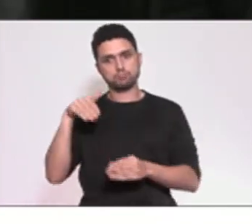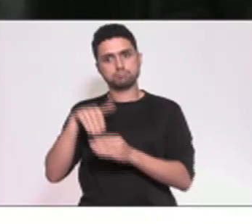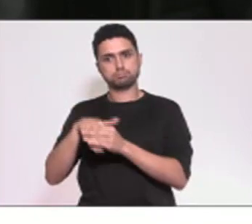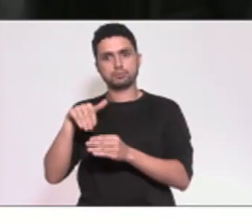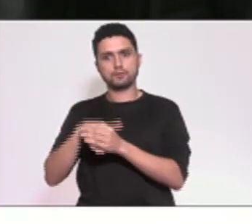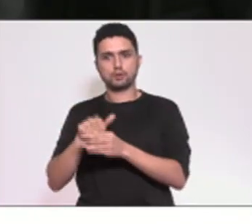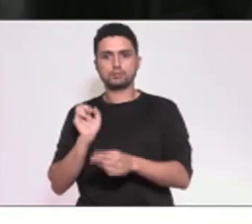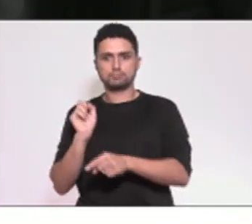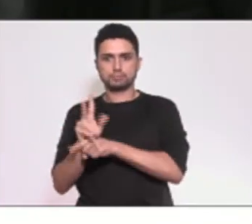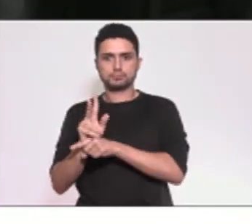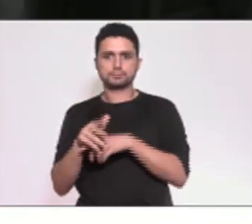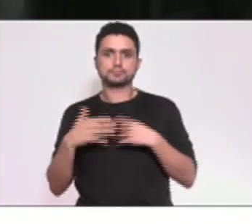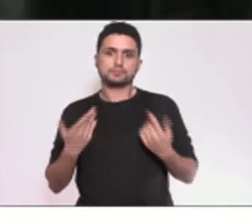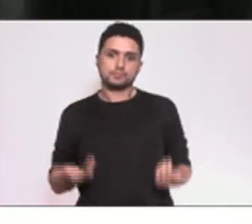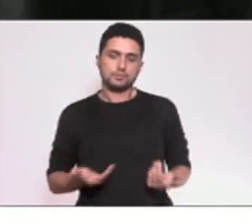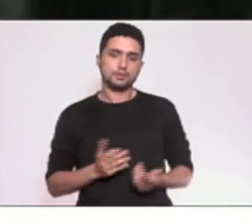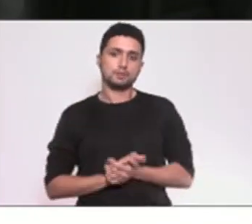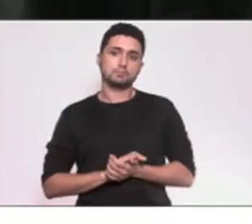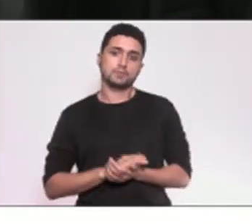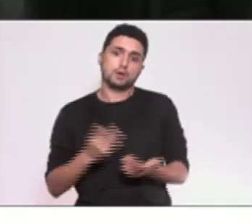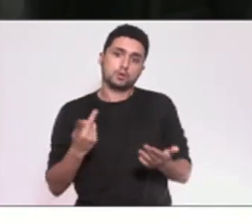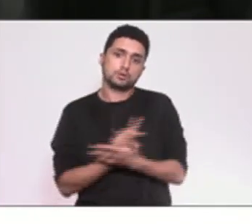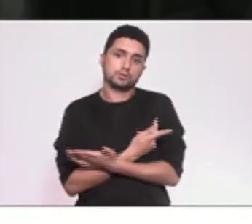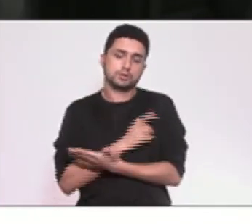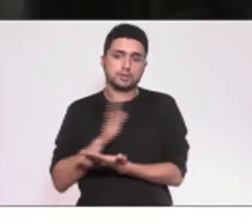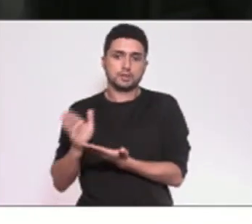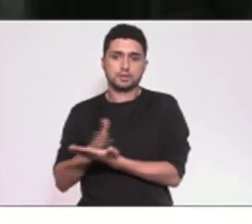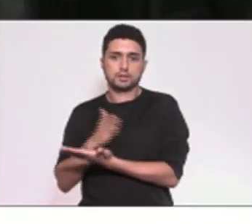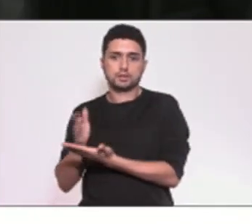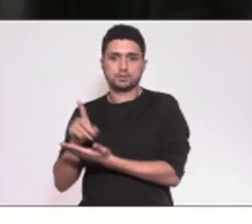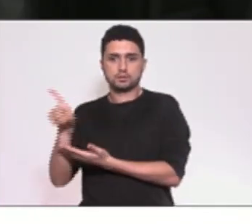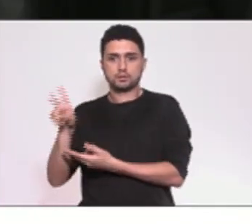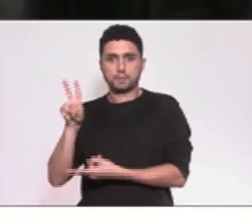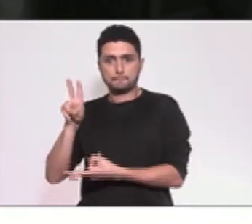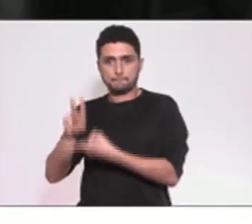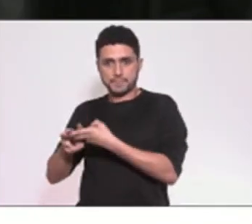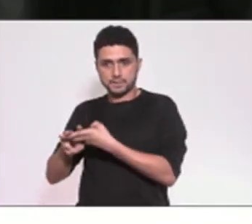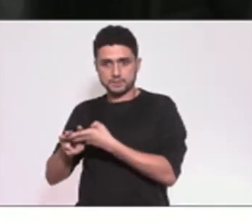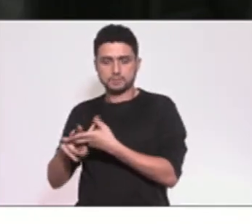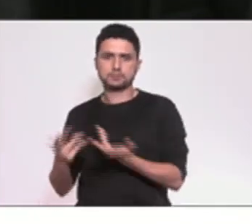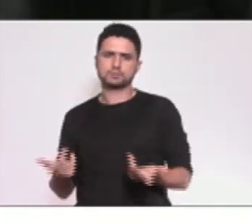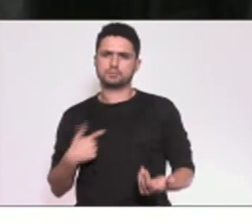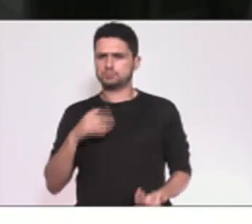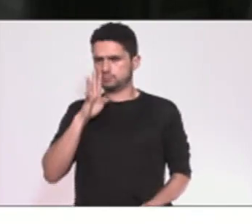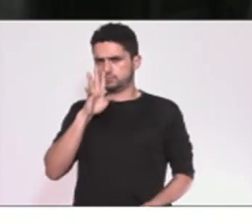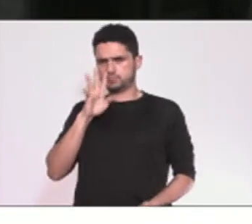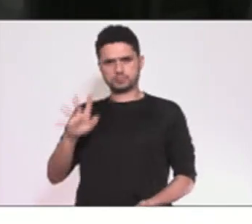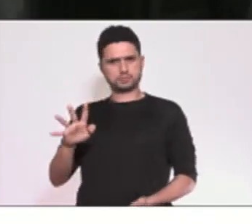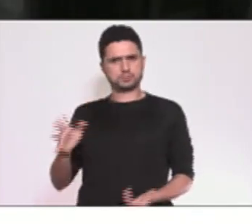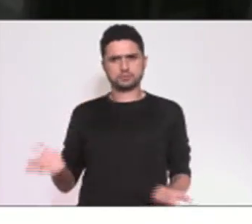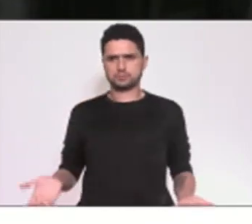que resultou na condução do livro de posse ao presídio. E eu fui muito crítico a esse ato.